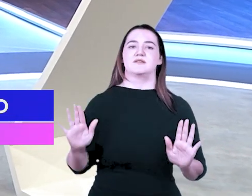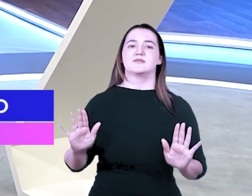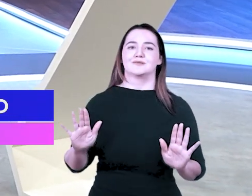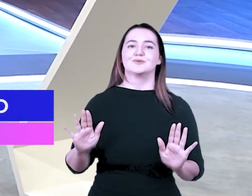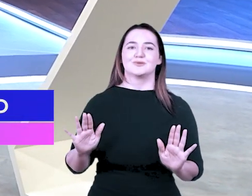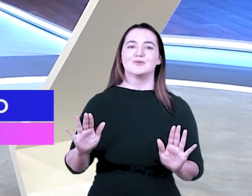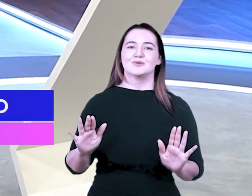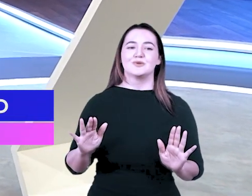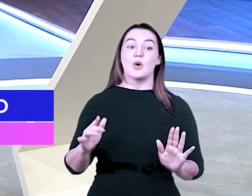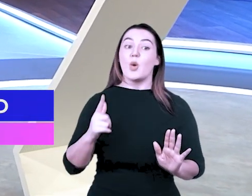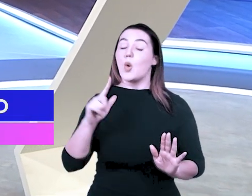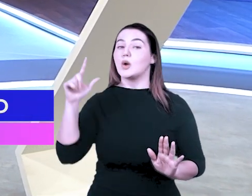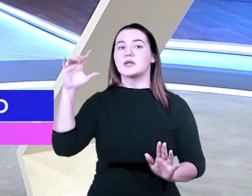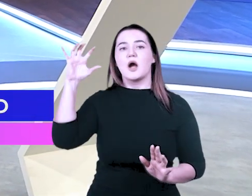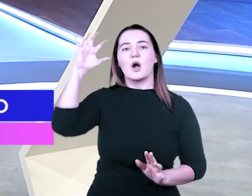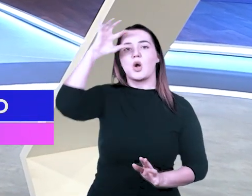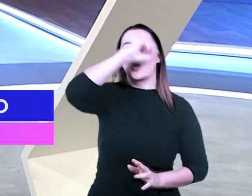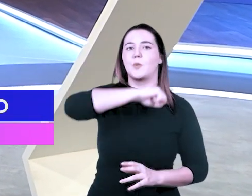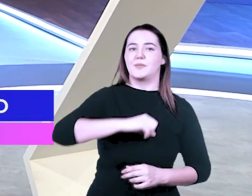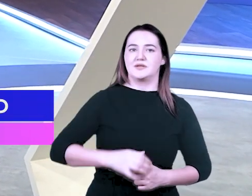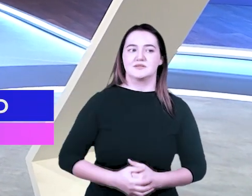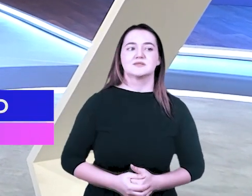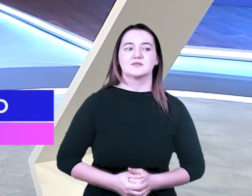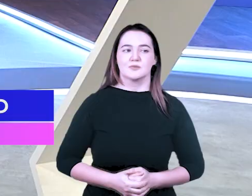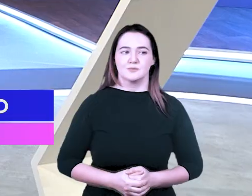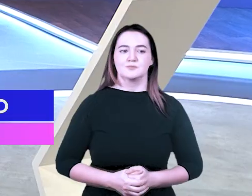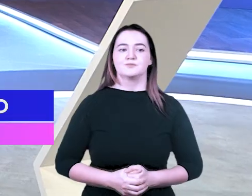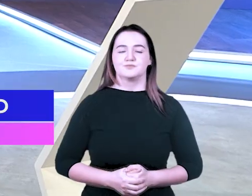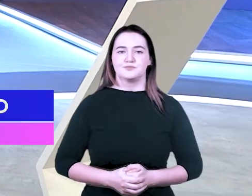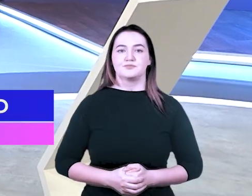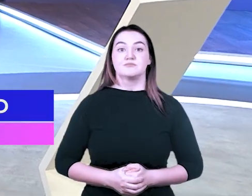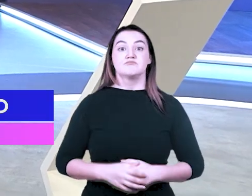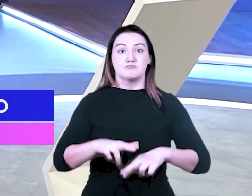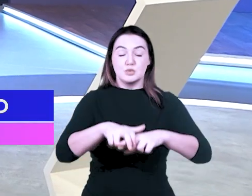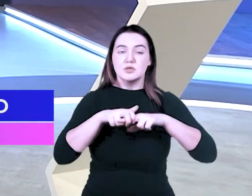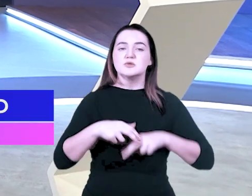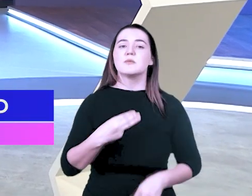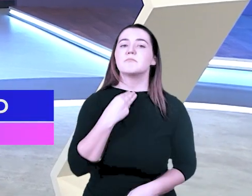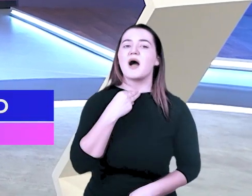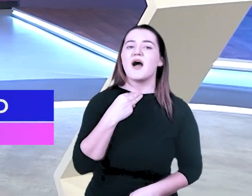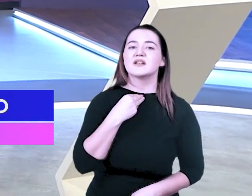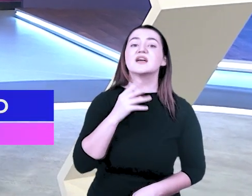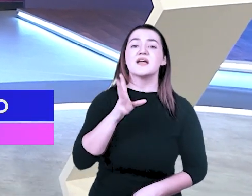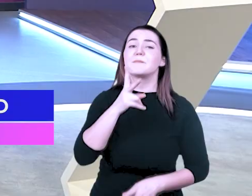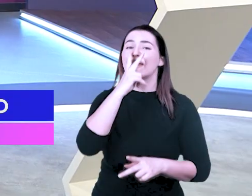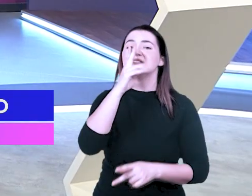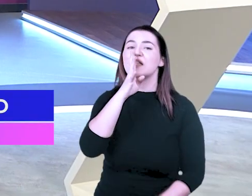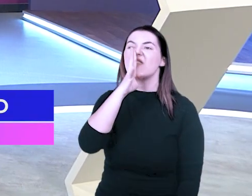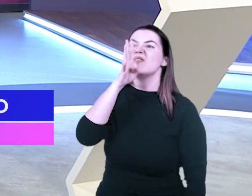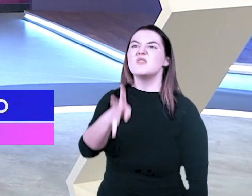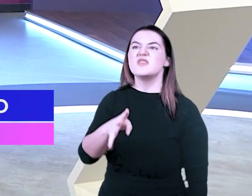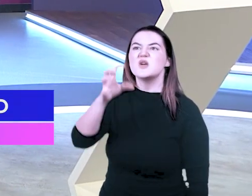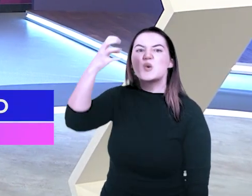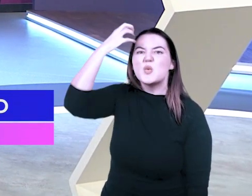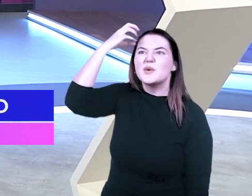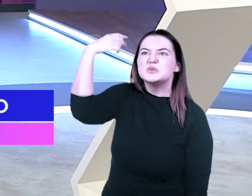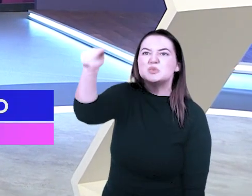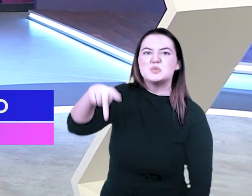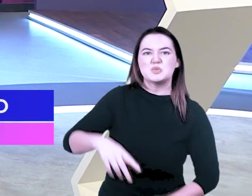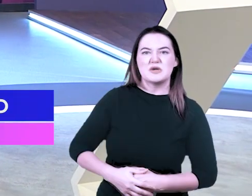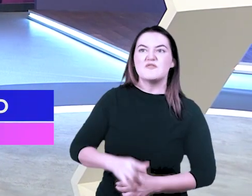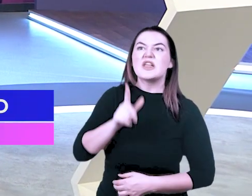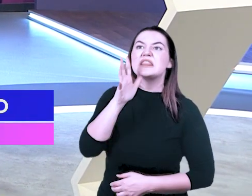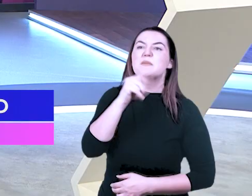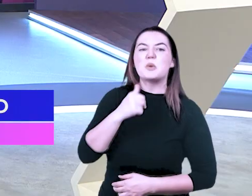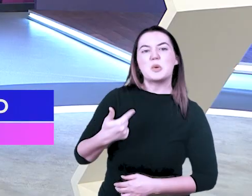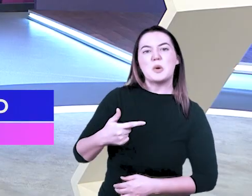sentido, uma outra compreensão. Nesse momento, Marta estava culpando Jesus. Se o Senhor tivesse vindo logo, não tinha esse